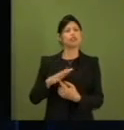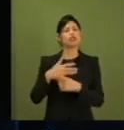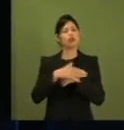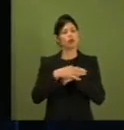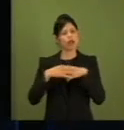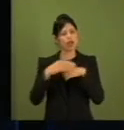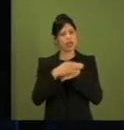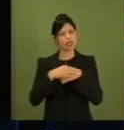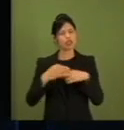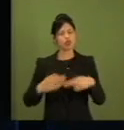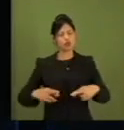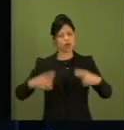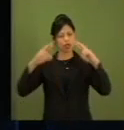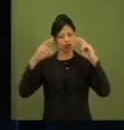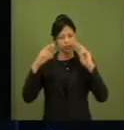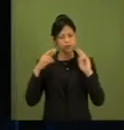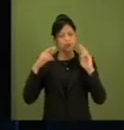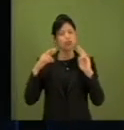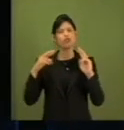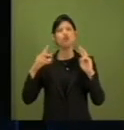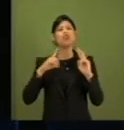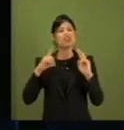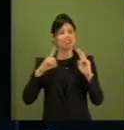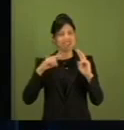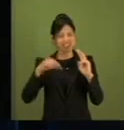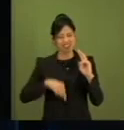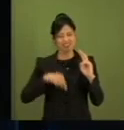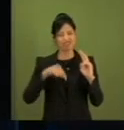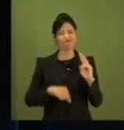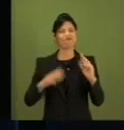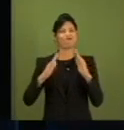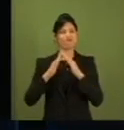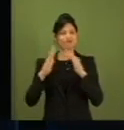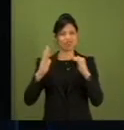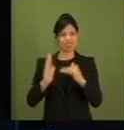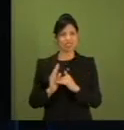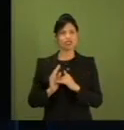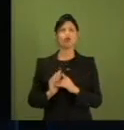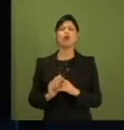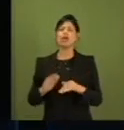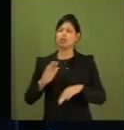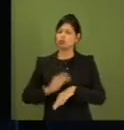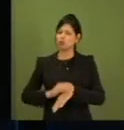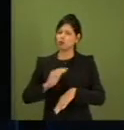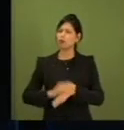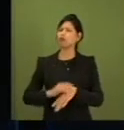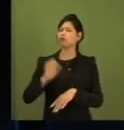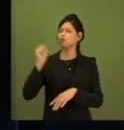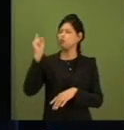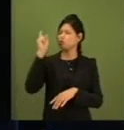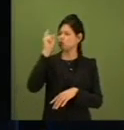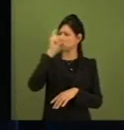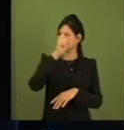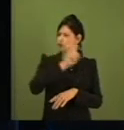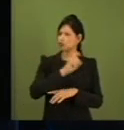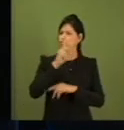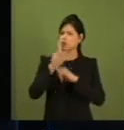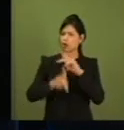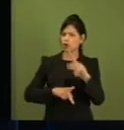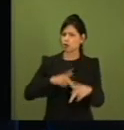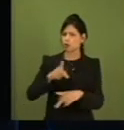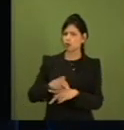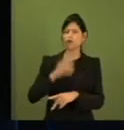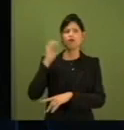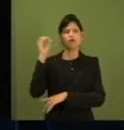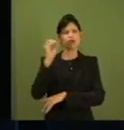digo ainda, é fundamental unirmos esforços nesse momento tão difícil para o povo gaúcho. O projeto ainda precisa